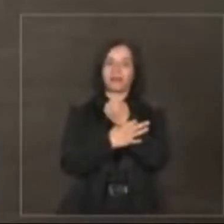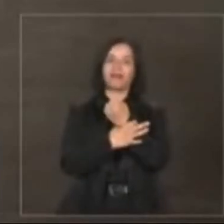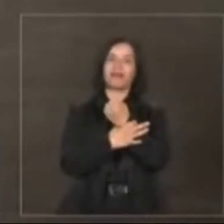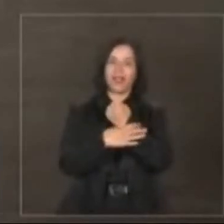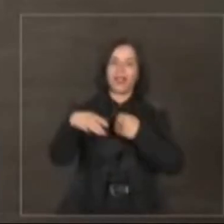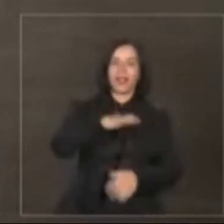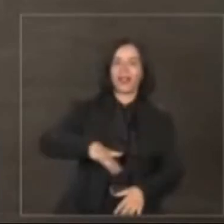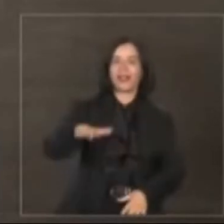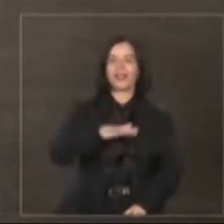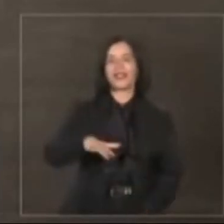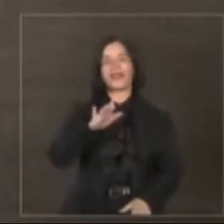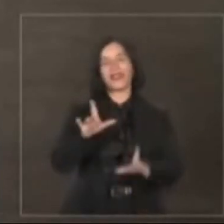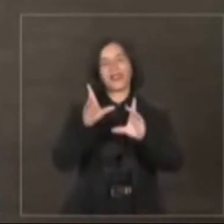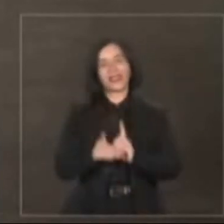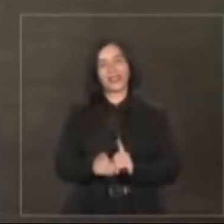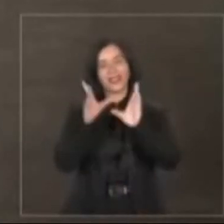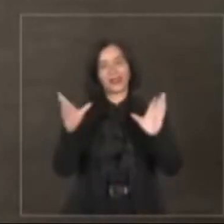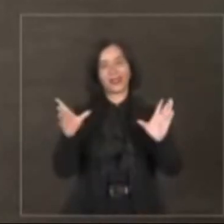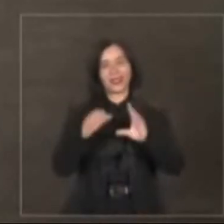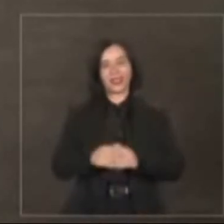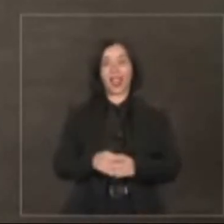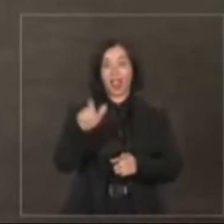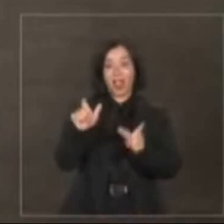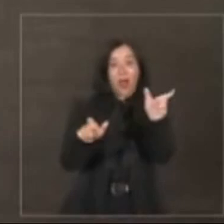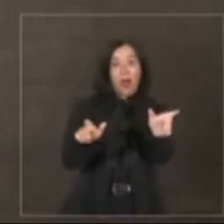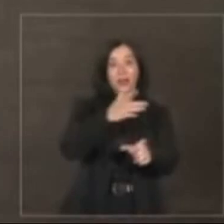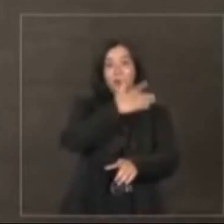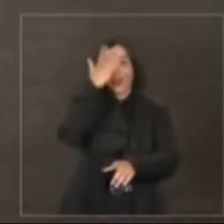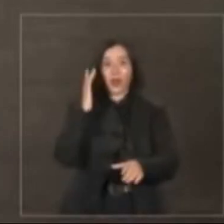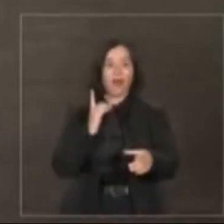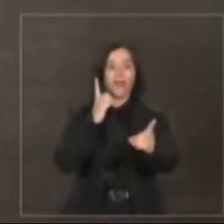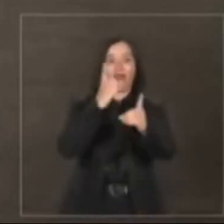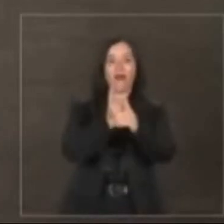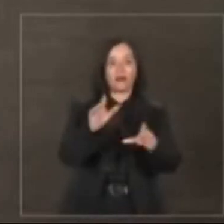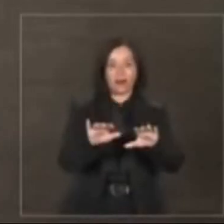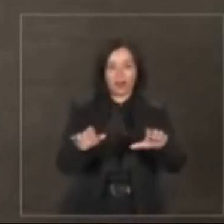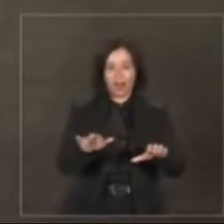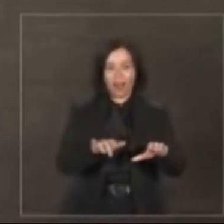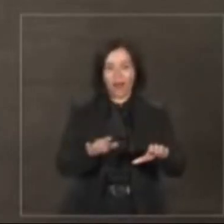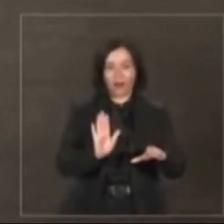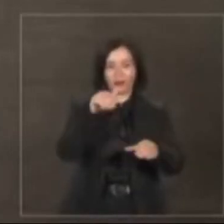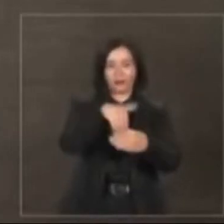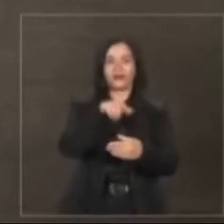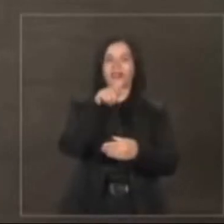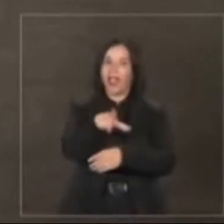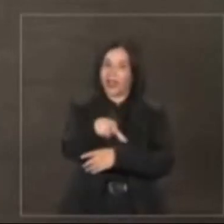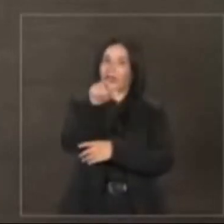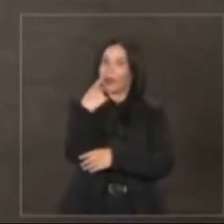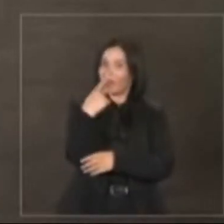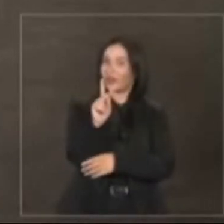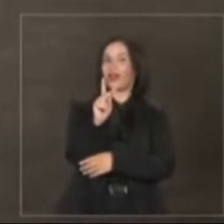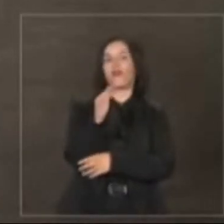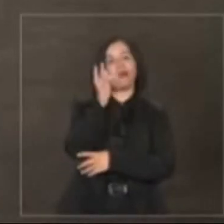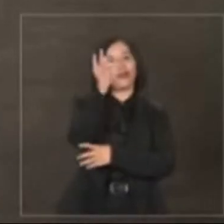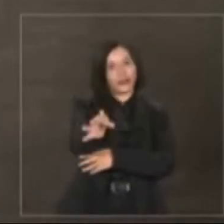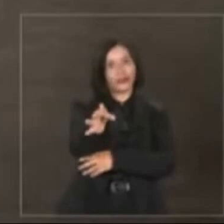aquele espaço de sacralidade democrática, no qual o cidadão encontra a urna e nela deposita com seu voto a escolha de seu